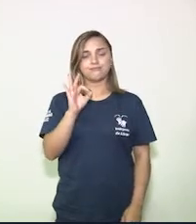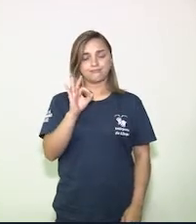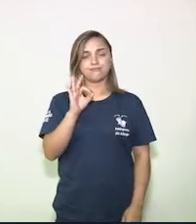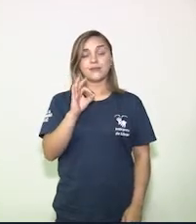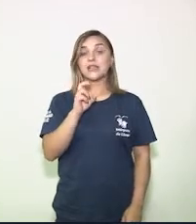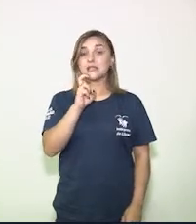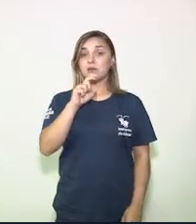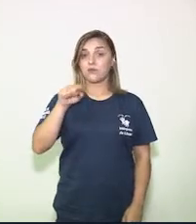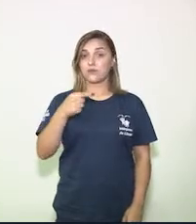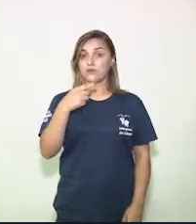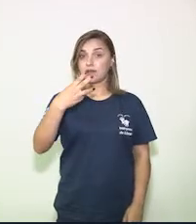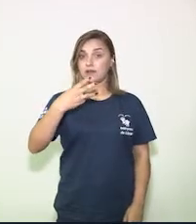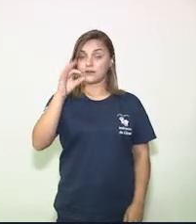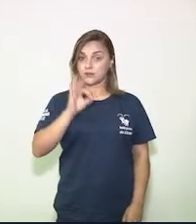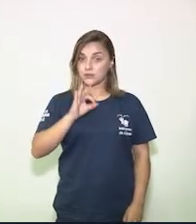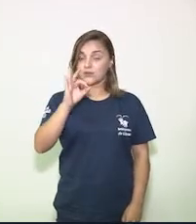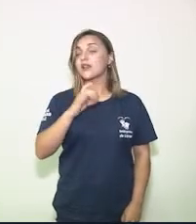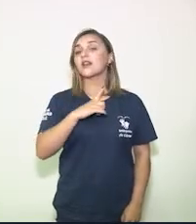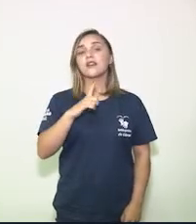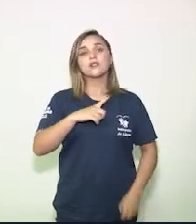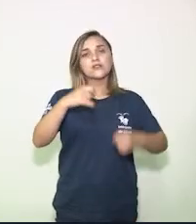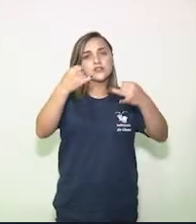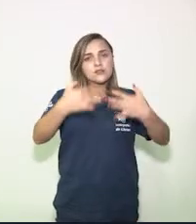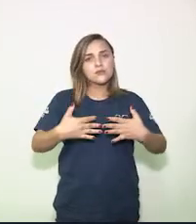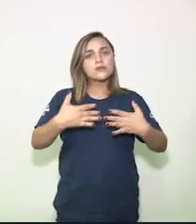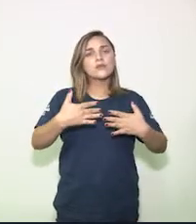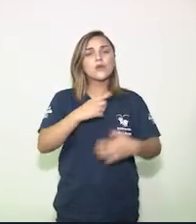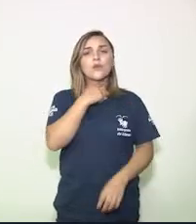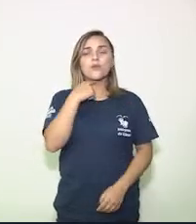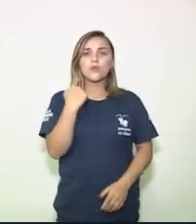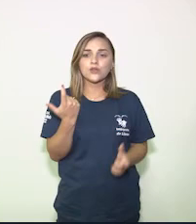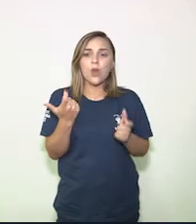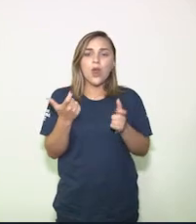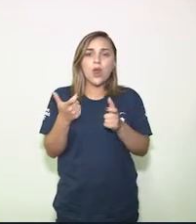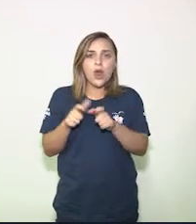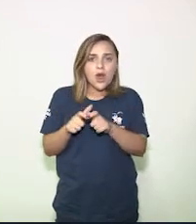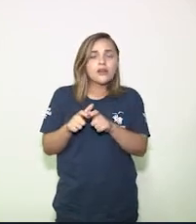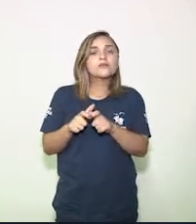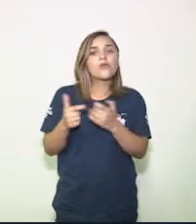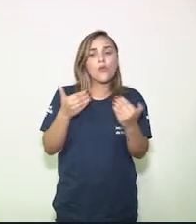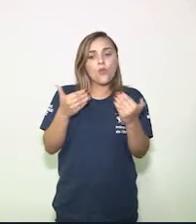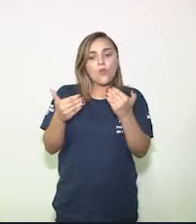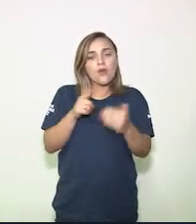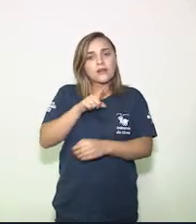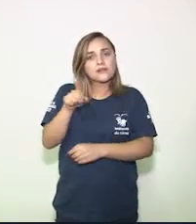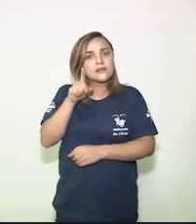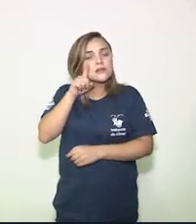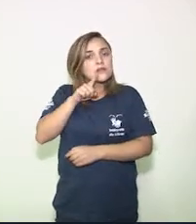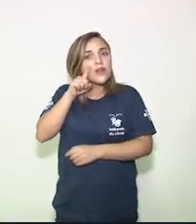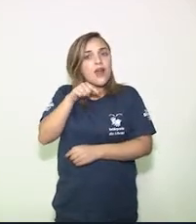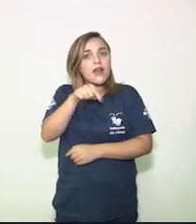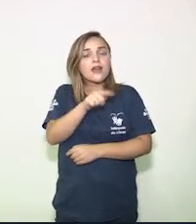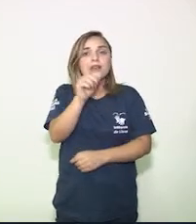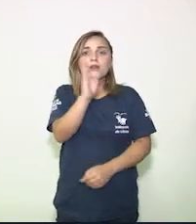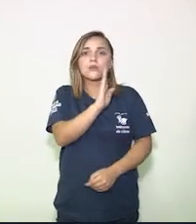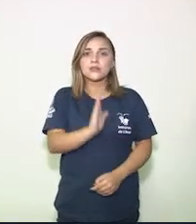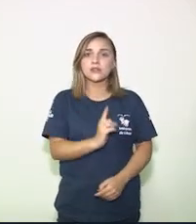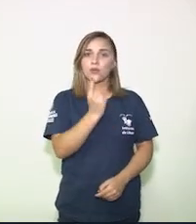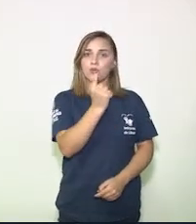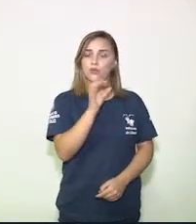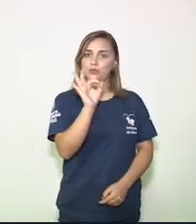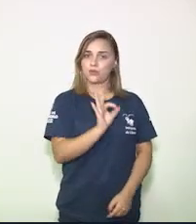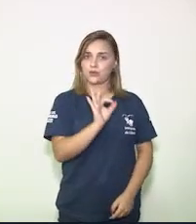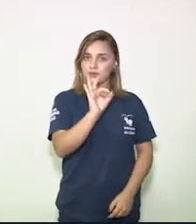5,3%. Quando a gente falou que a mortalidade era menor que 0,5% nos Estados Unidos e no Brasil,